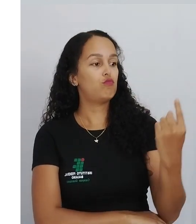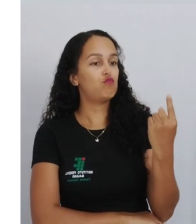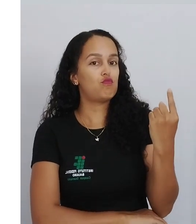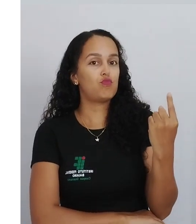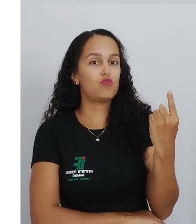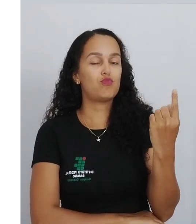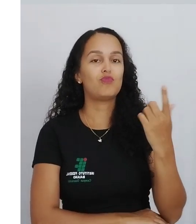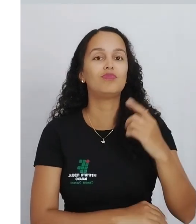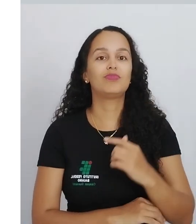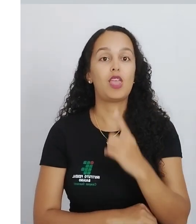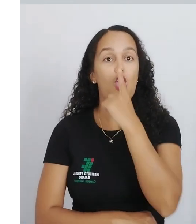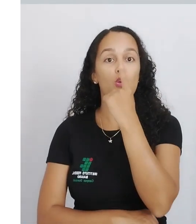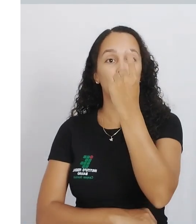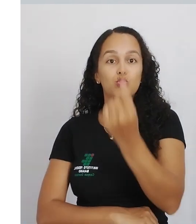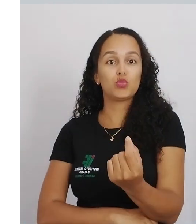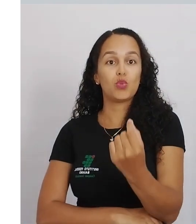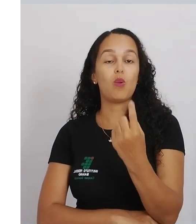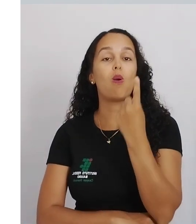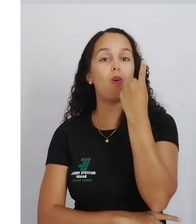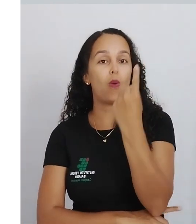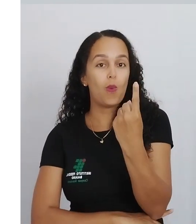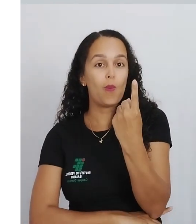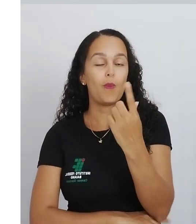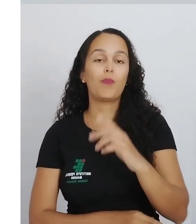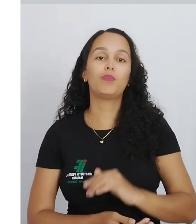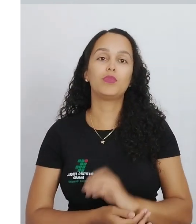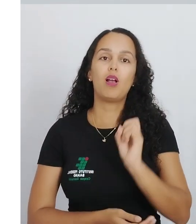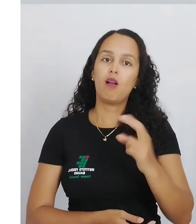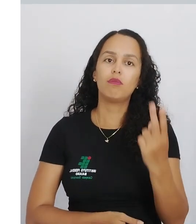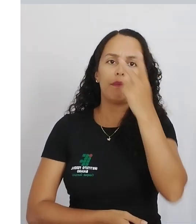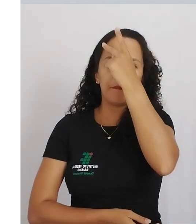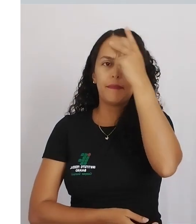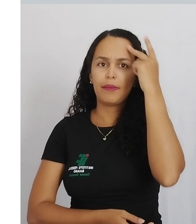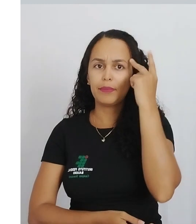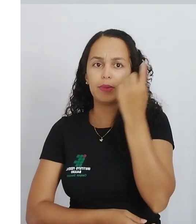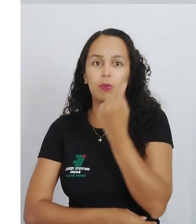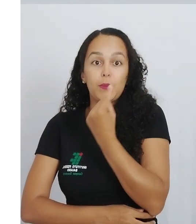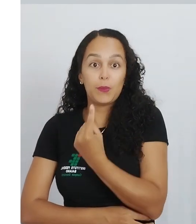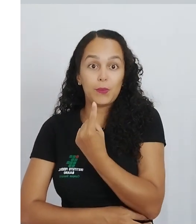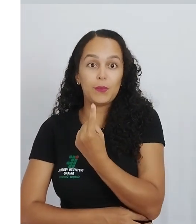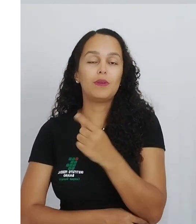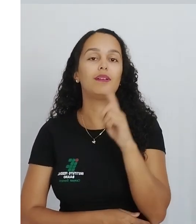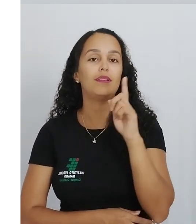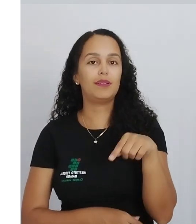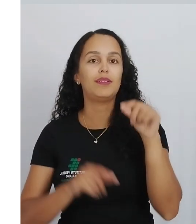um tucano sozinho, tá? Uma pessoa sozinha é um organismo.